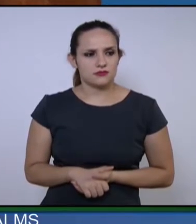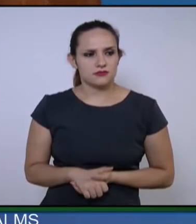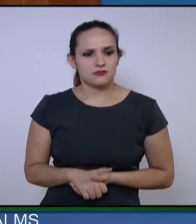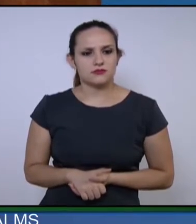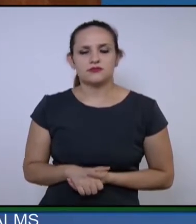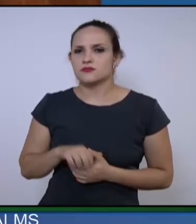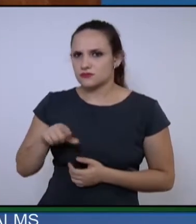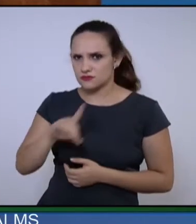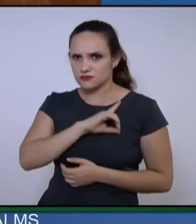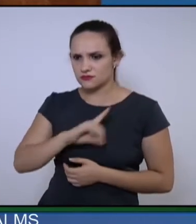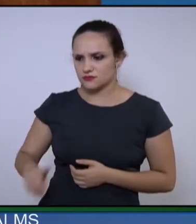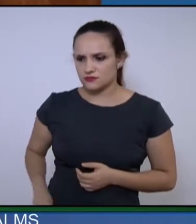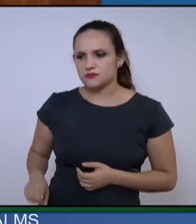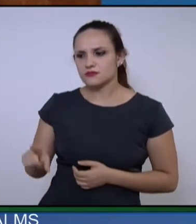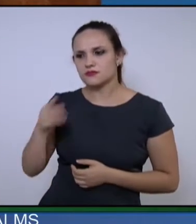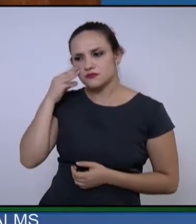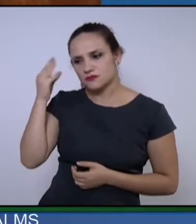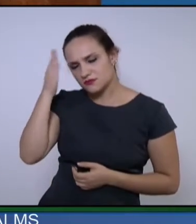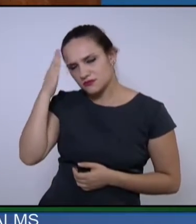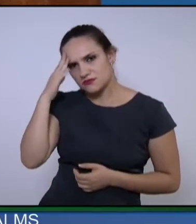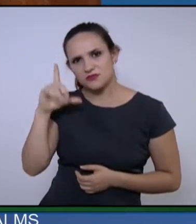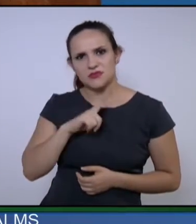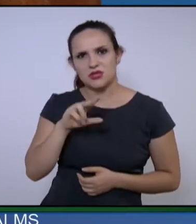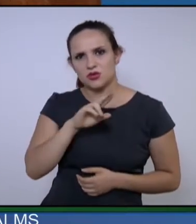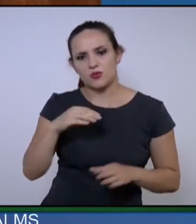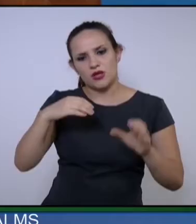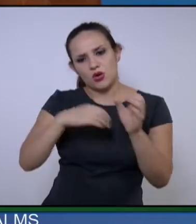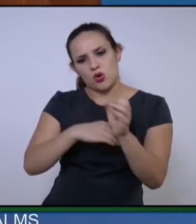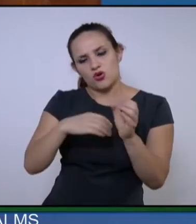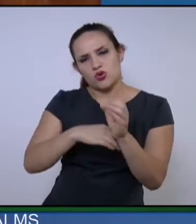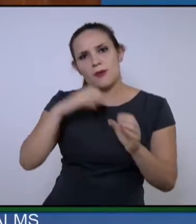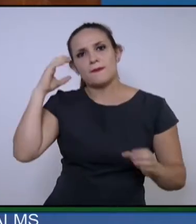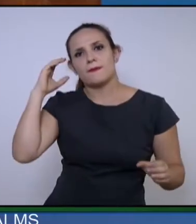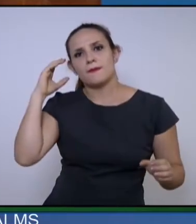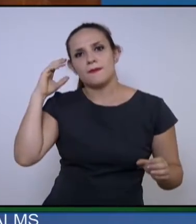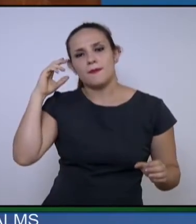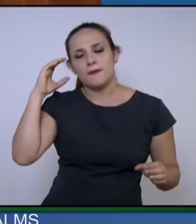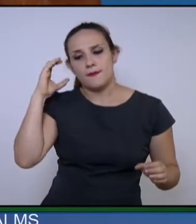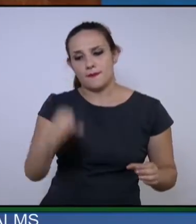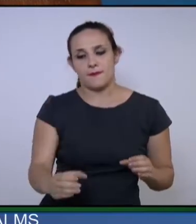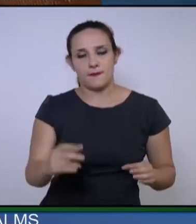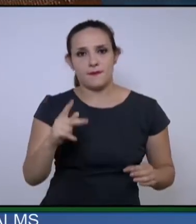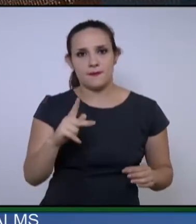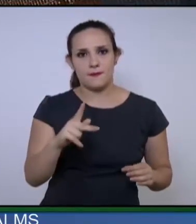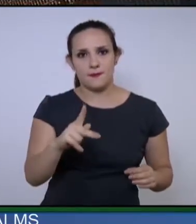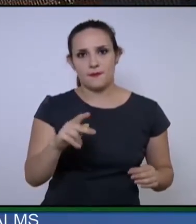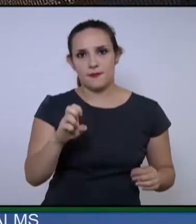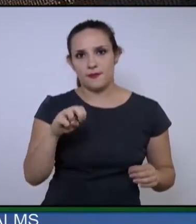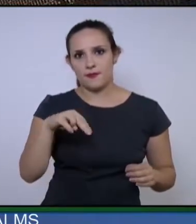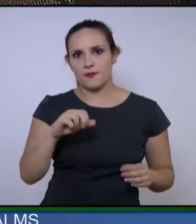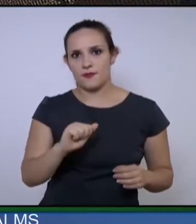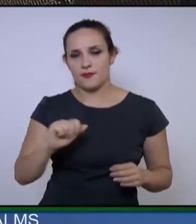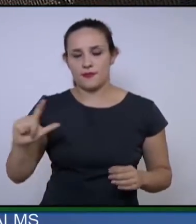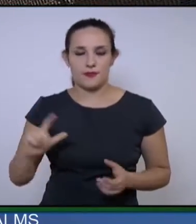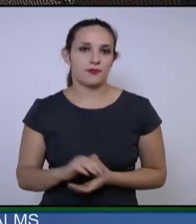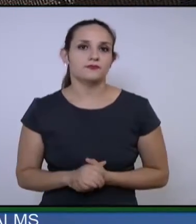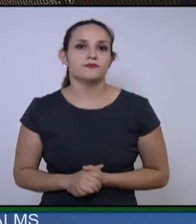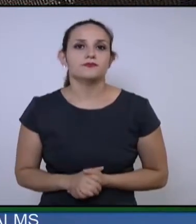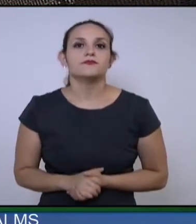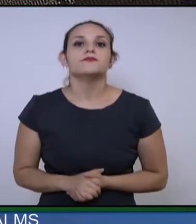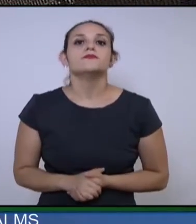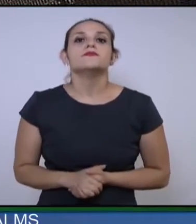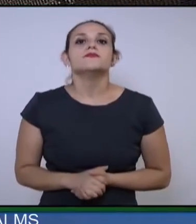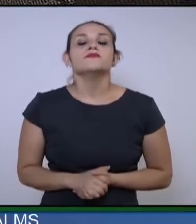o Código Penal e as leis, chamadas leis extravagantes, elas prevêem todo o ordenamento